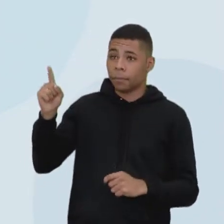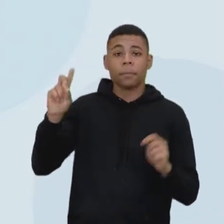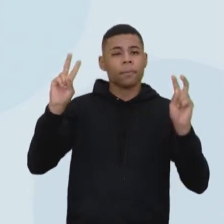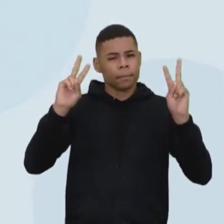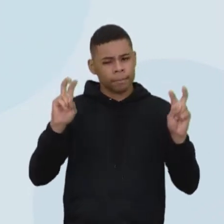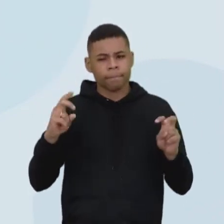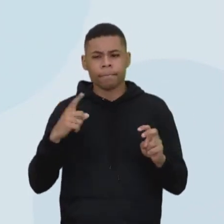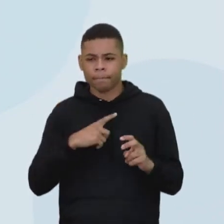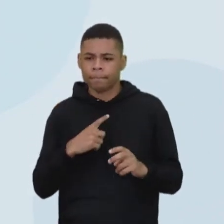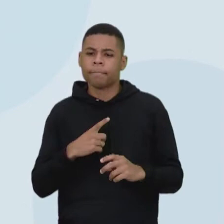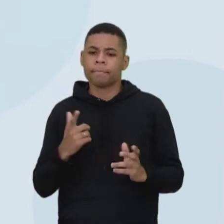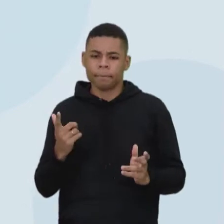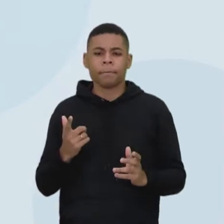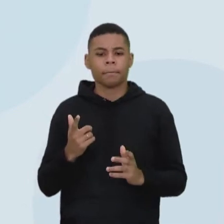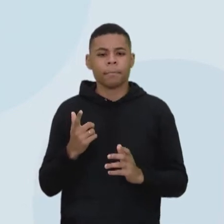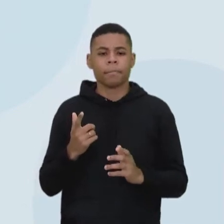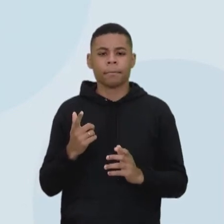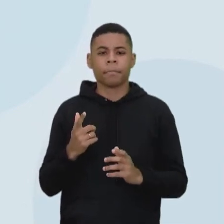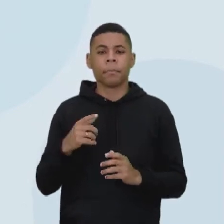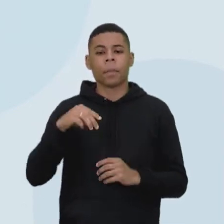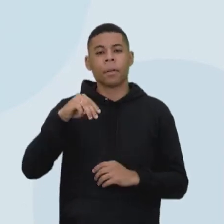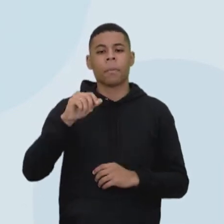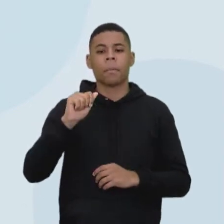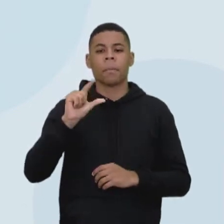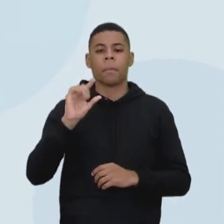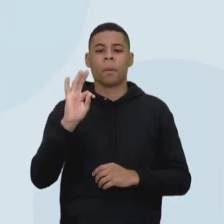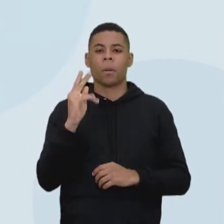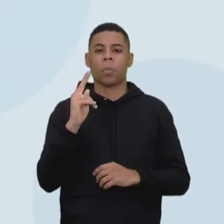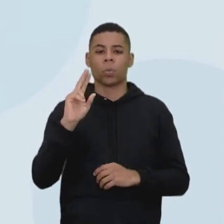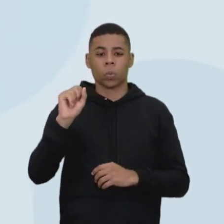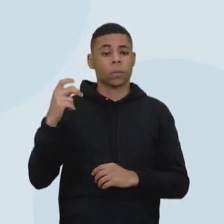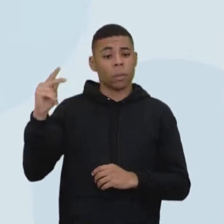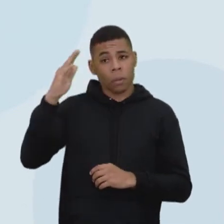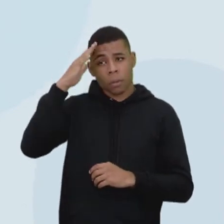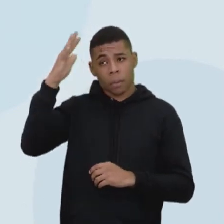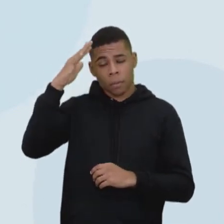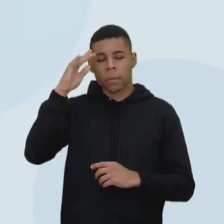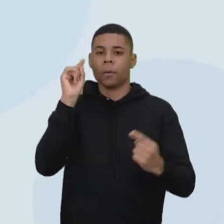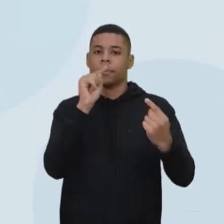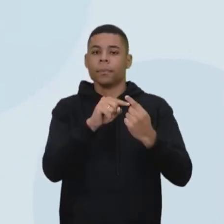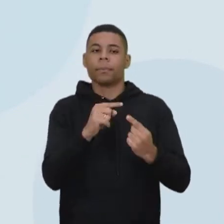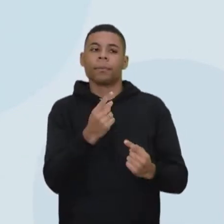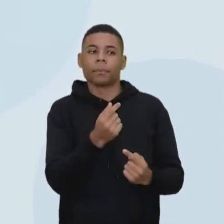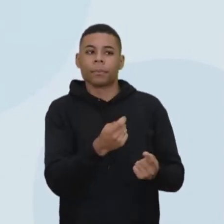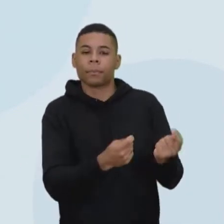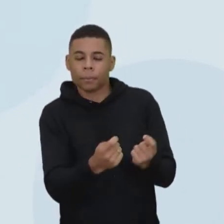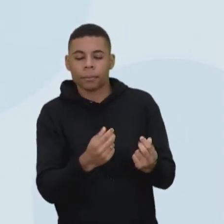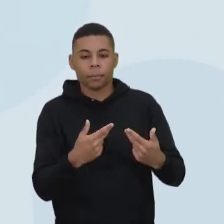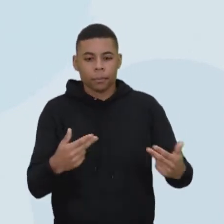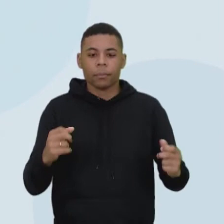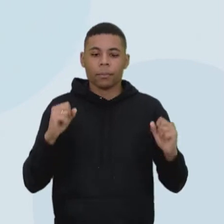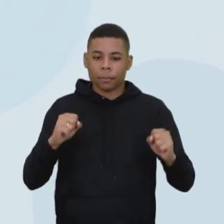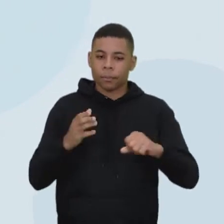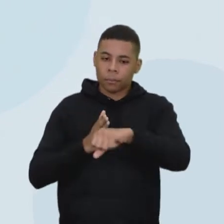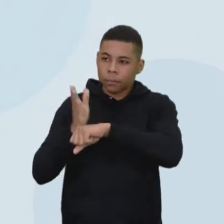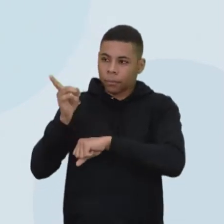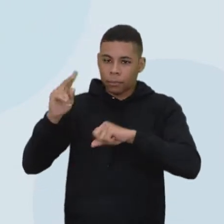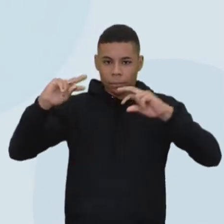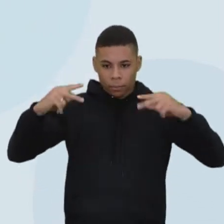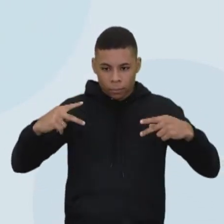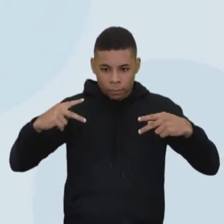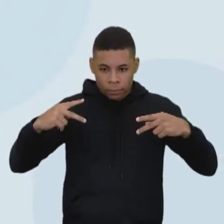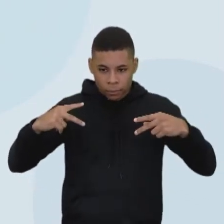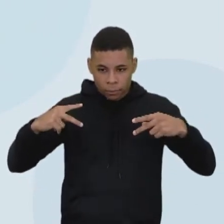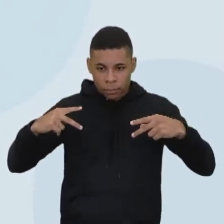algumas considerações sobre a contribuição de Malthus ao pensamento econômico. Aí vocês podem acessar esse link e aí